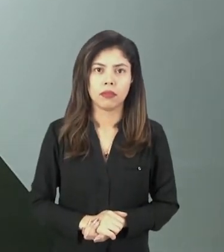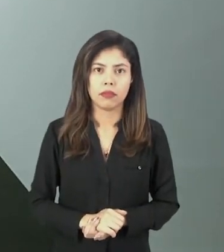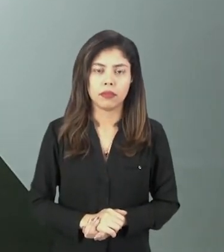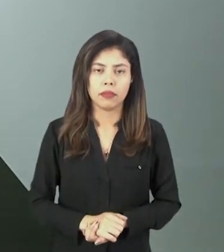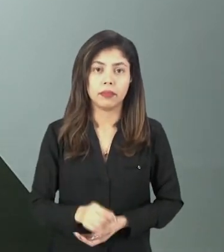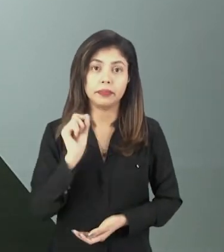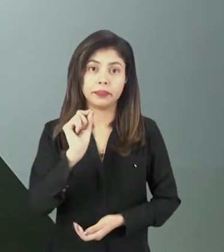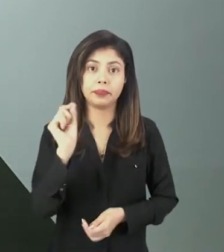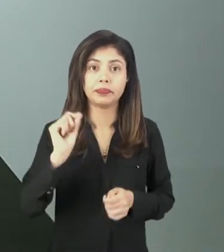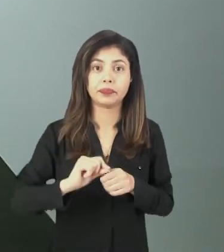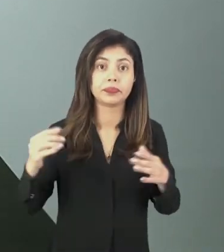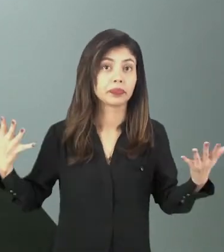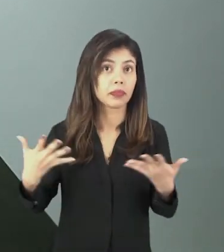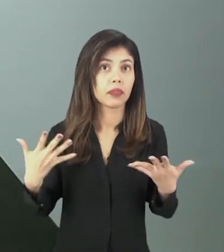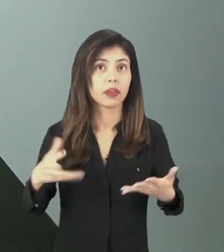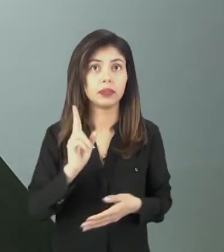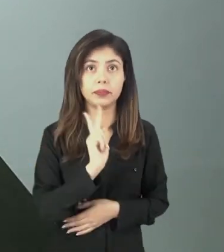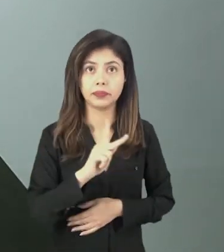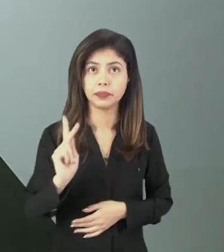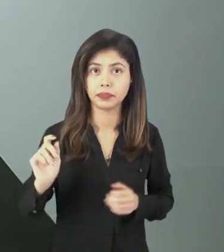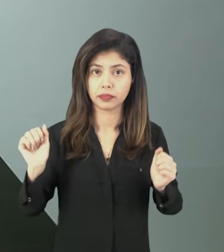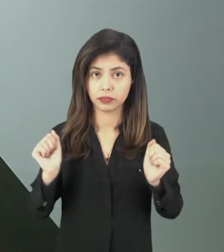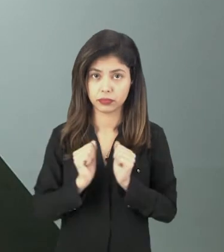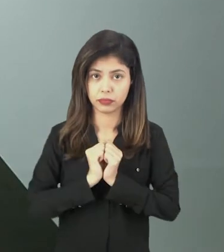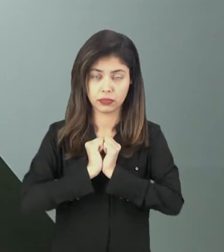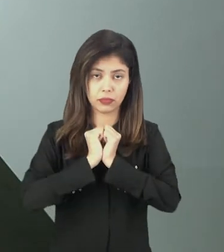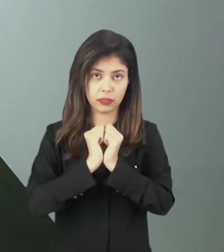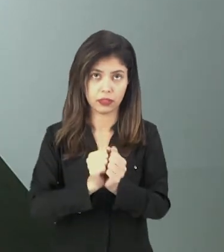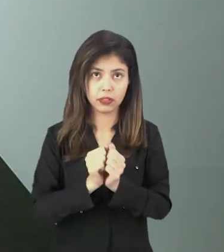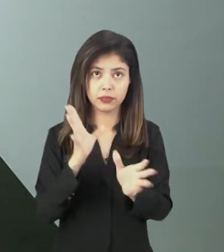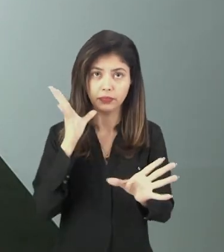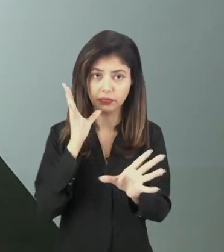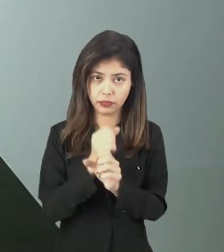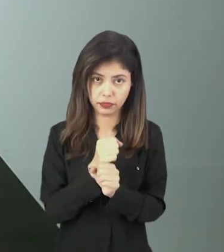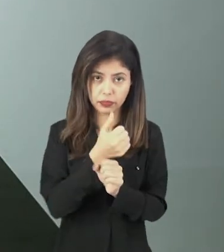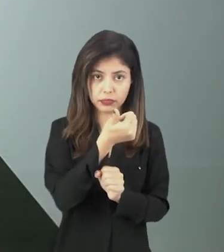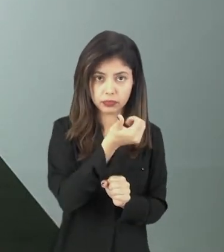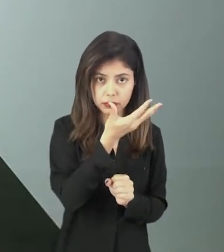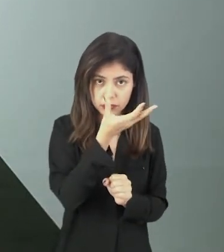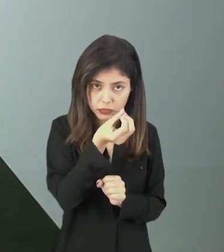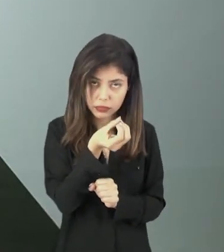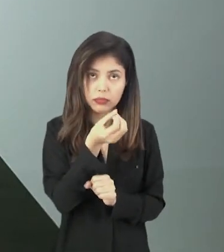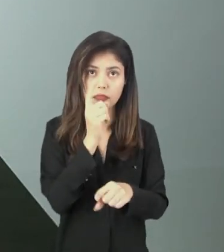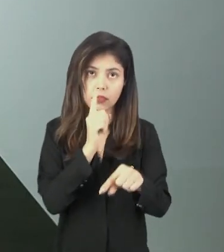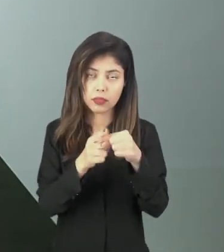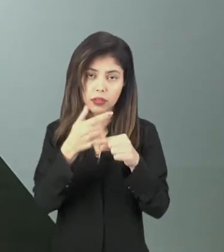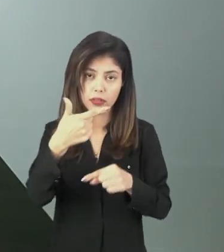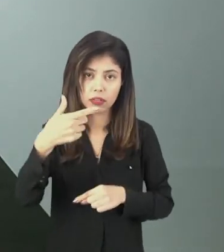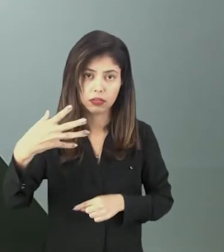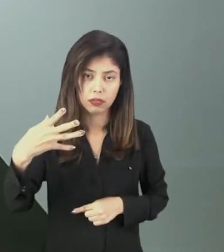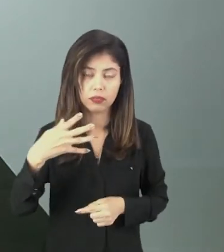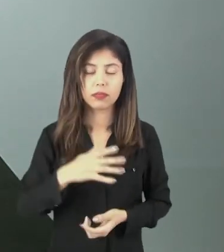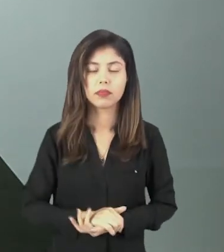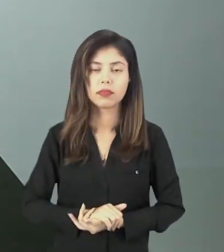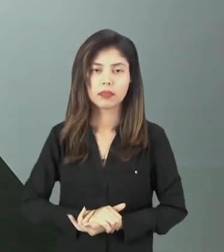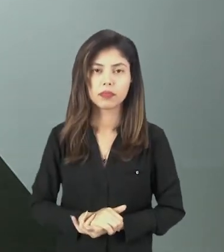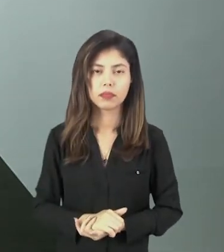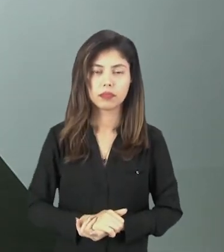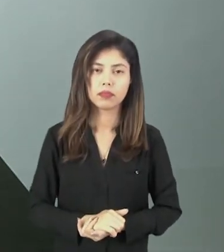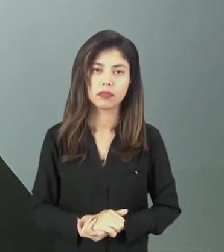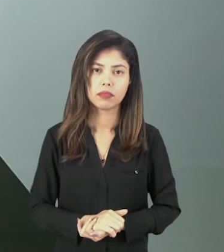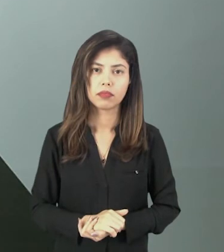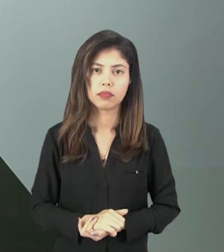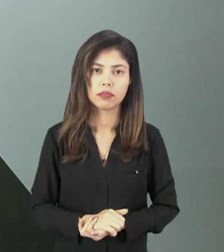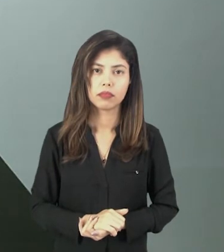o que que eu faço agora professora eu vou juntar vou adicionar os resultados que eu encontrei Olha só